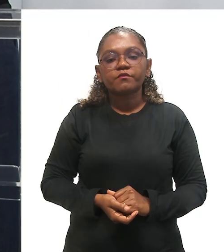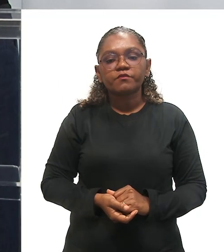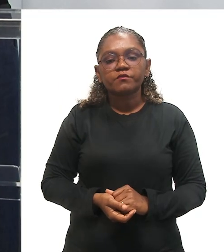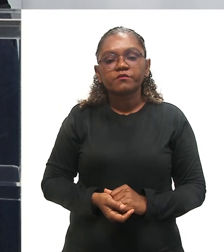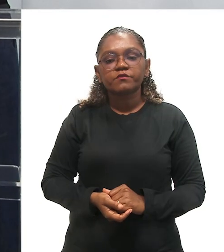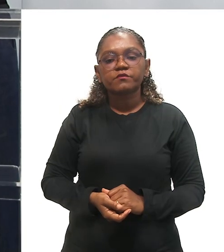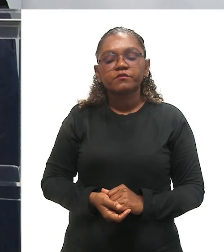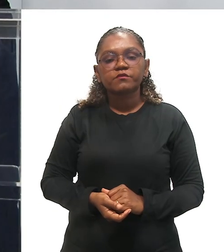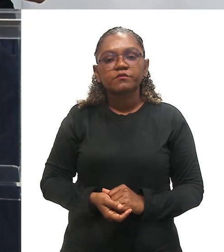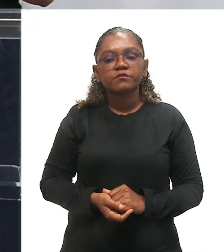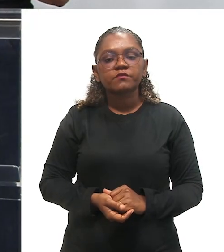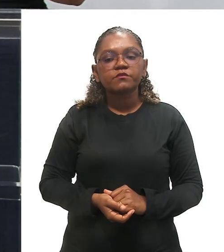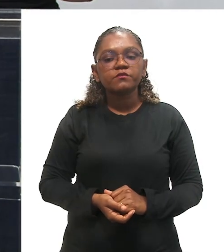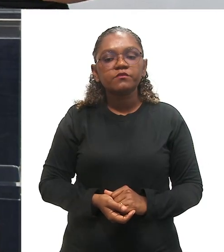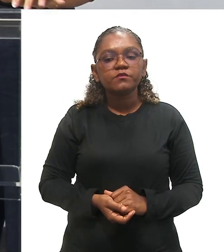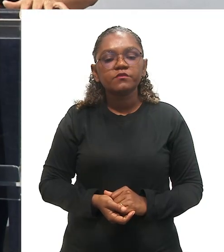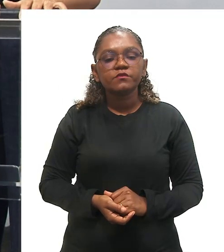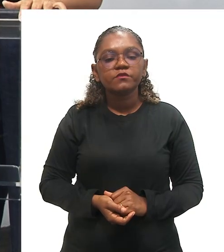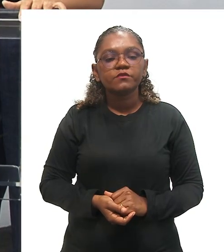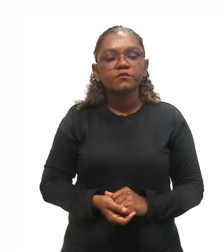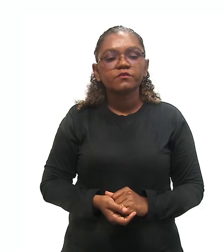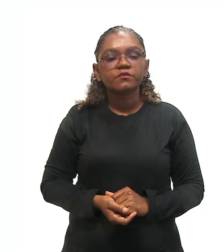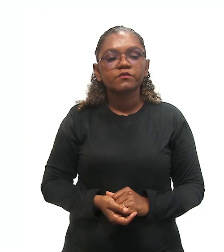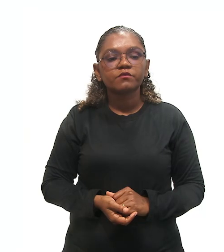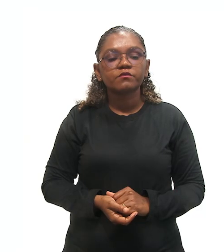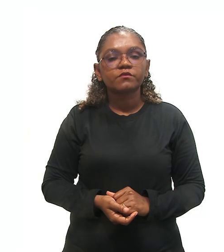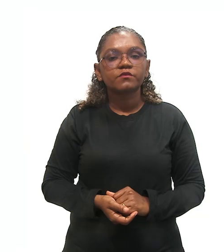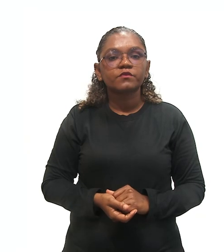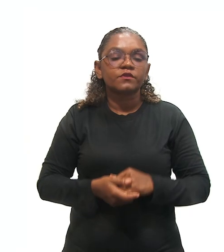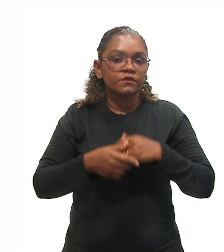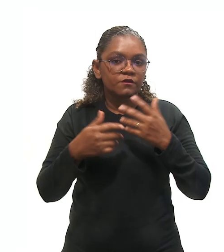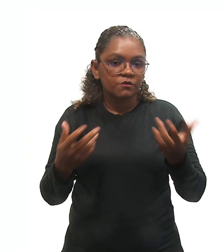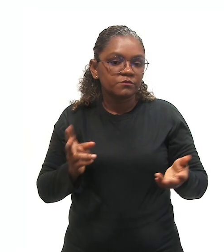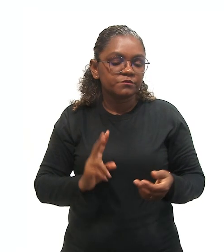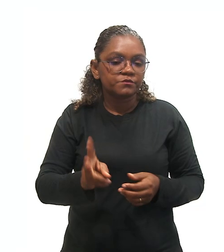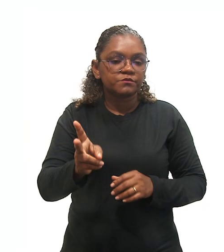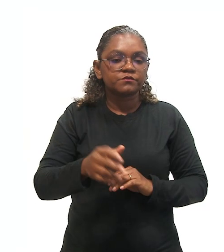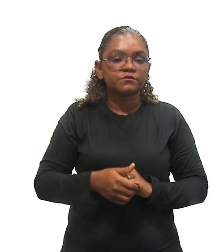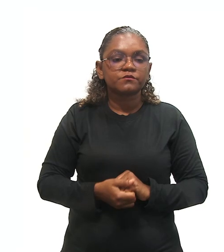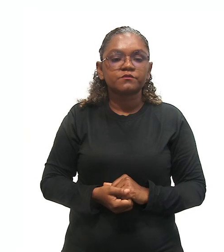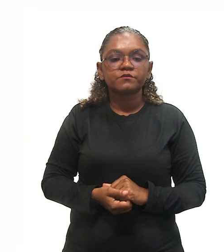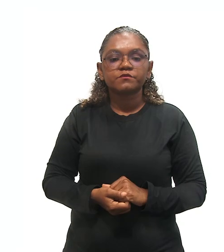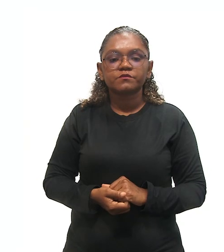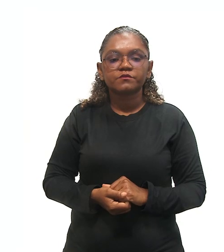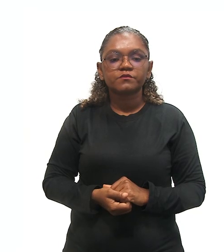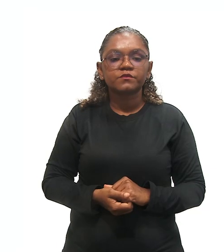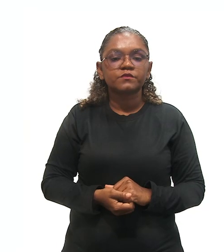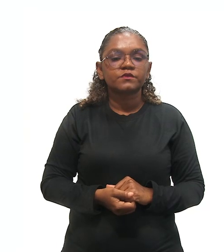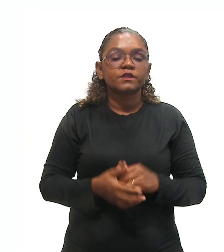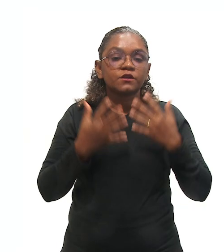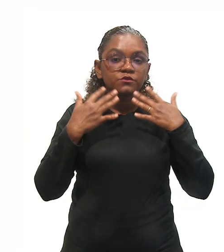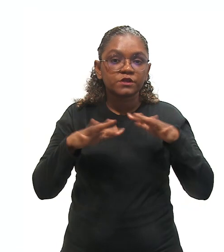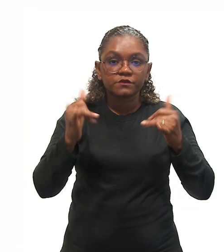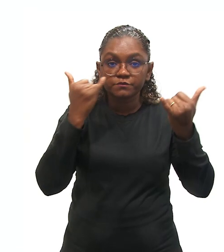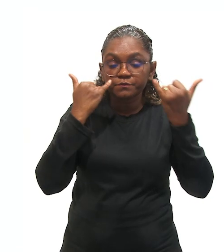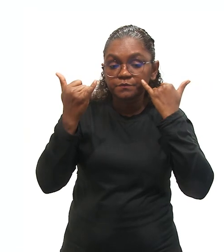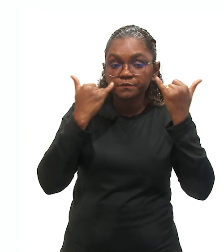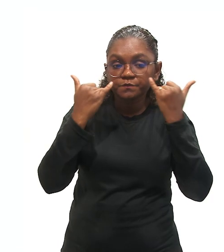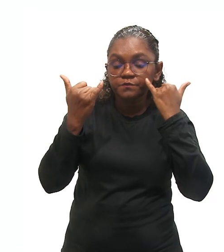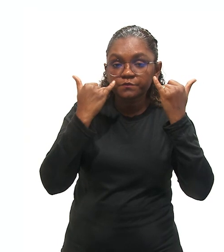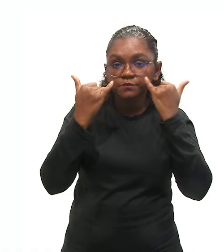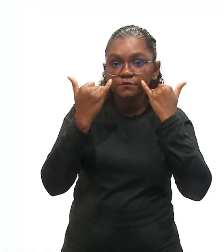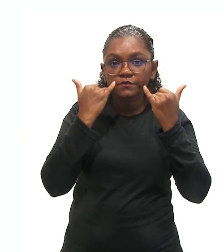código daquele, certo? Vamos seguir. PCASP, a natureza da